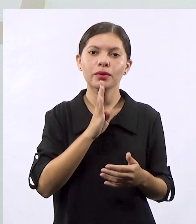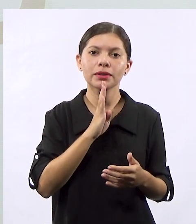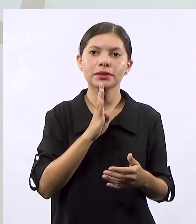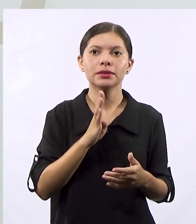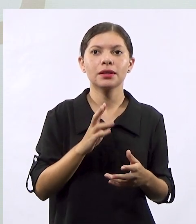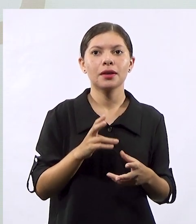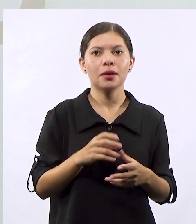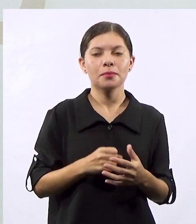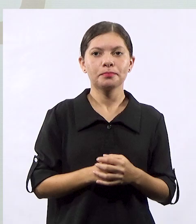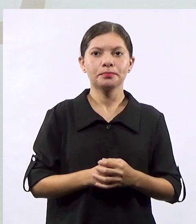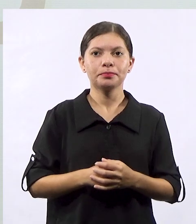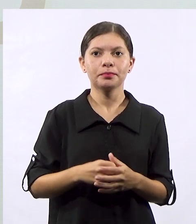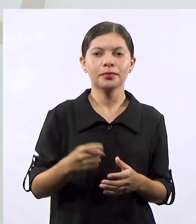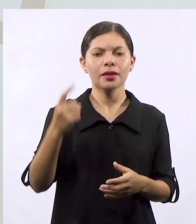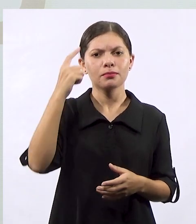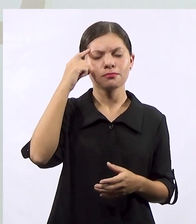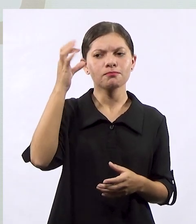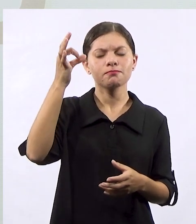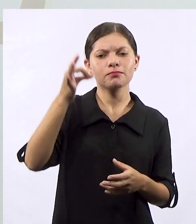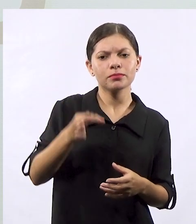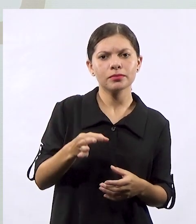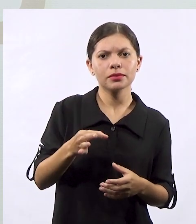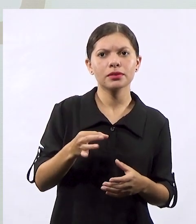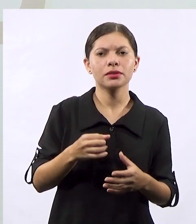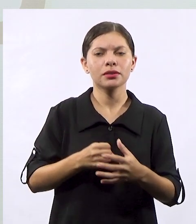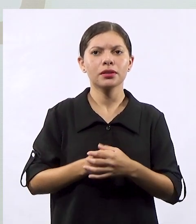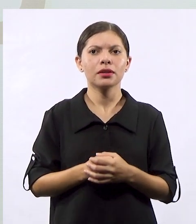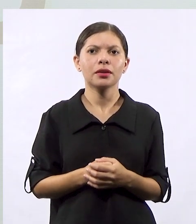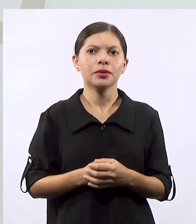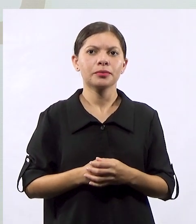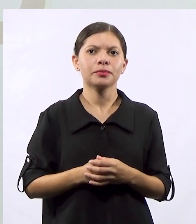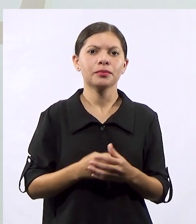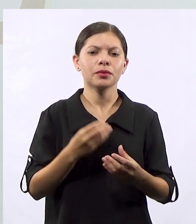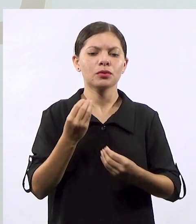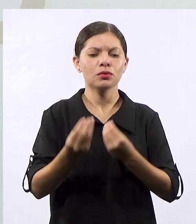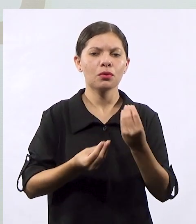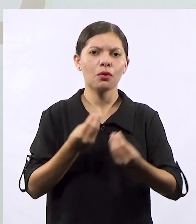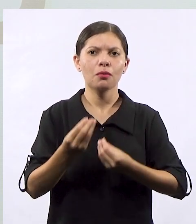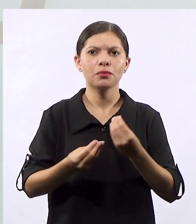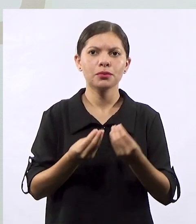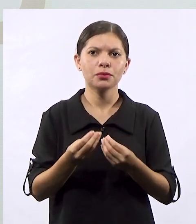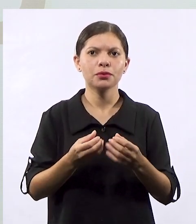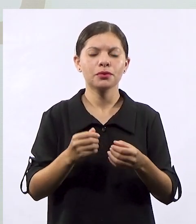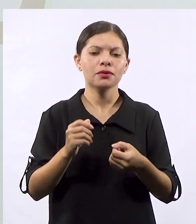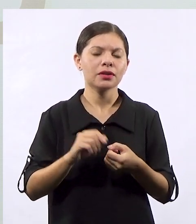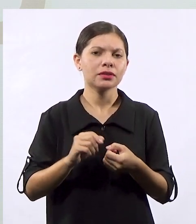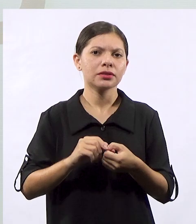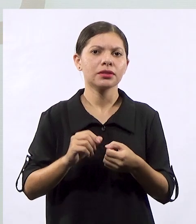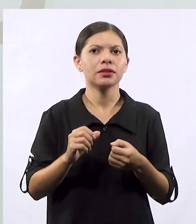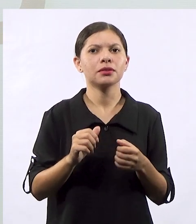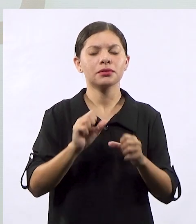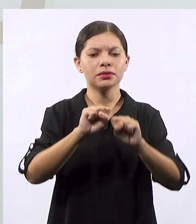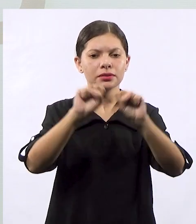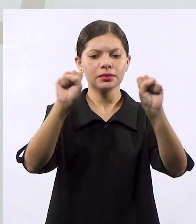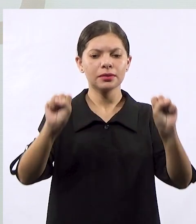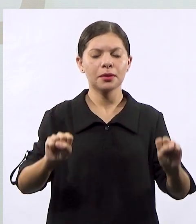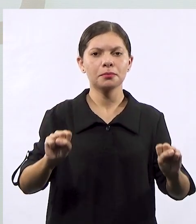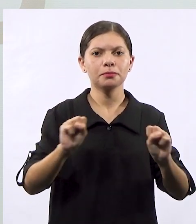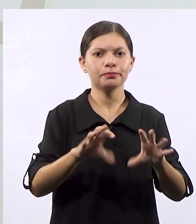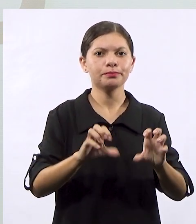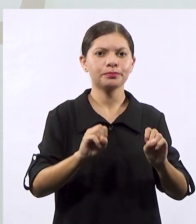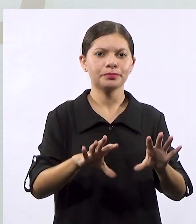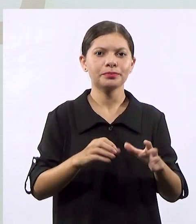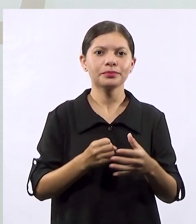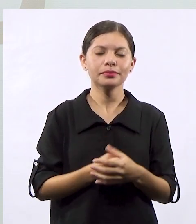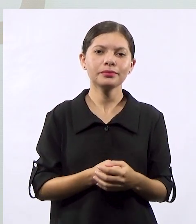para compreender o bom funcionamento do sistema educacional. Bom, então a gente vai acompanhar aqui quais